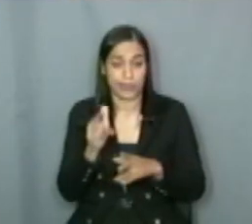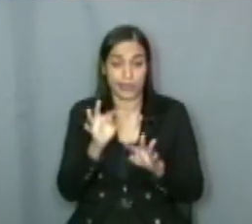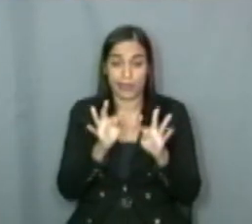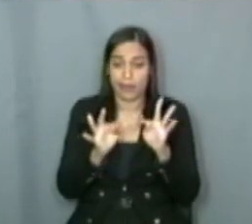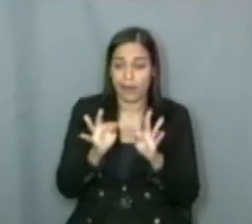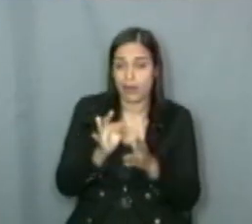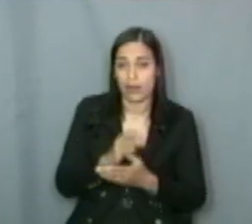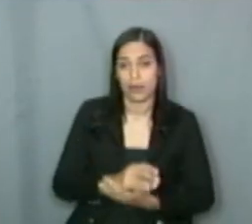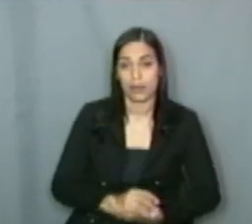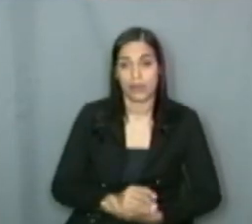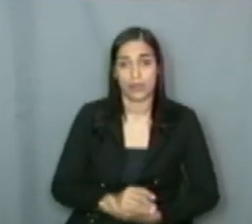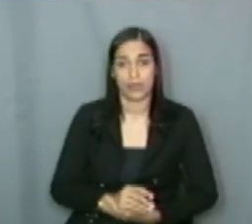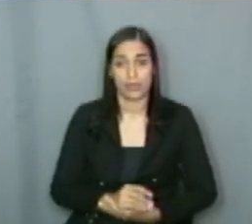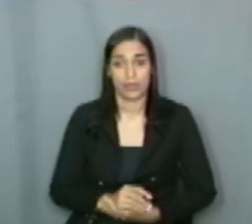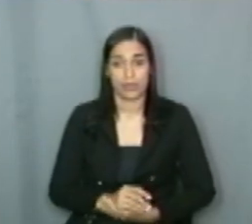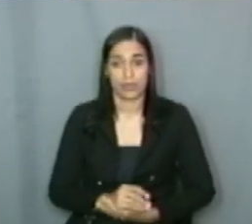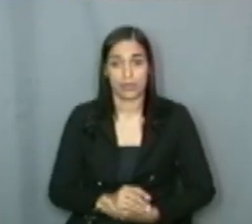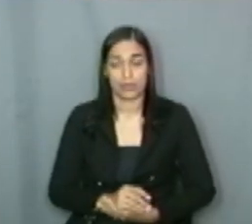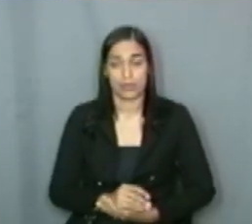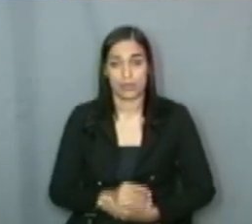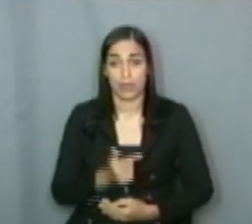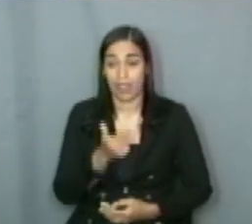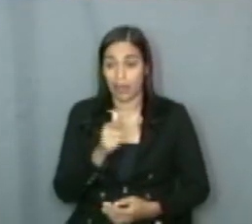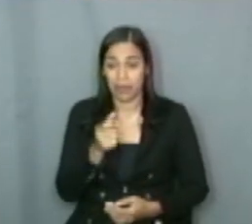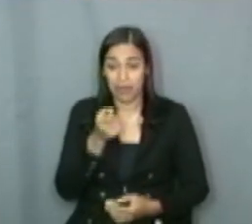tomar uma dipirona, bicho.